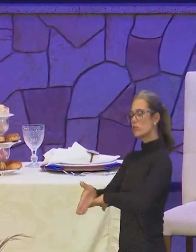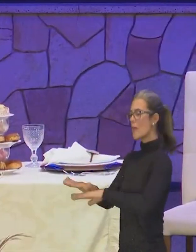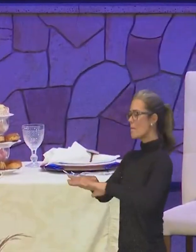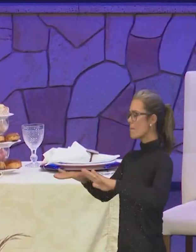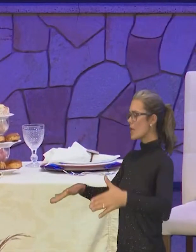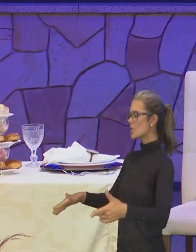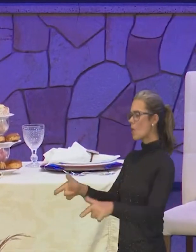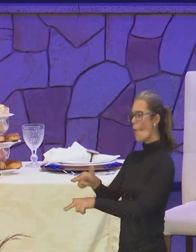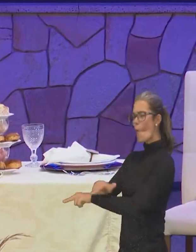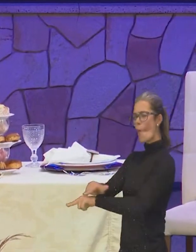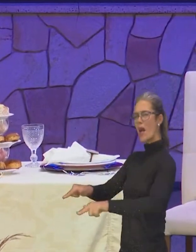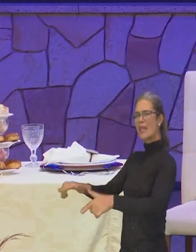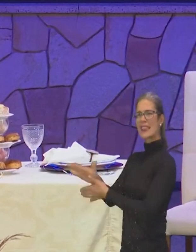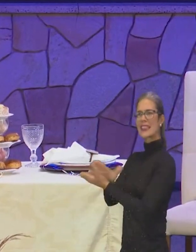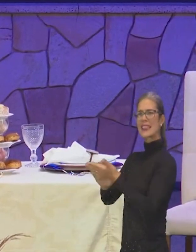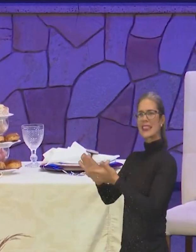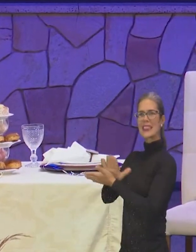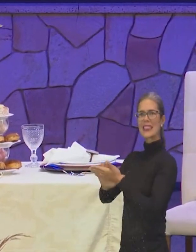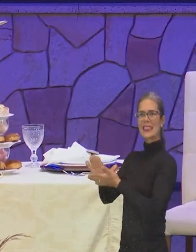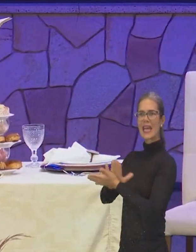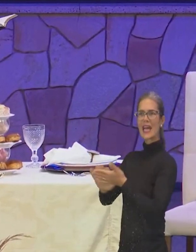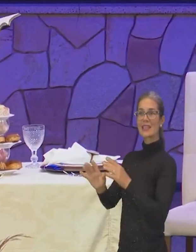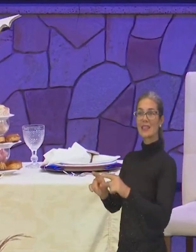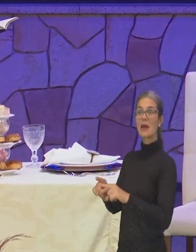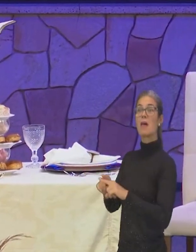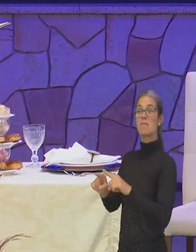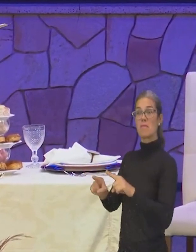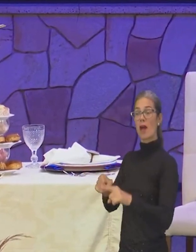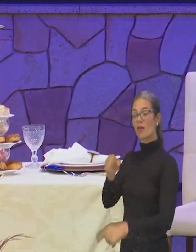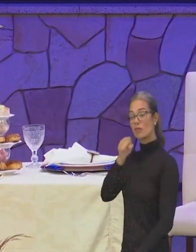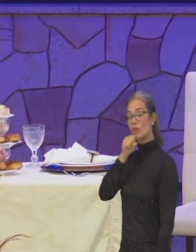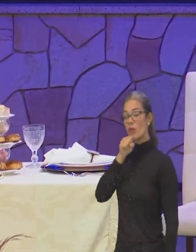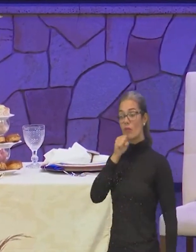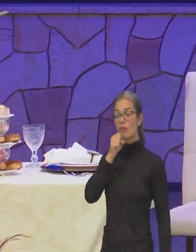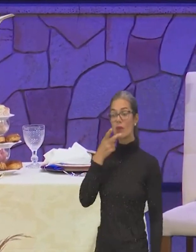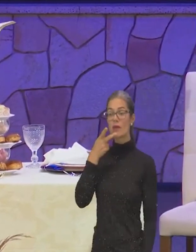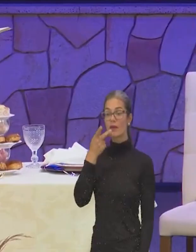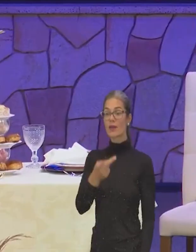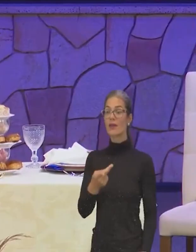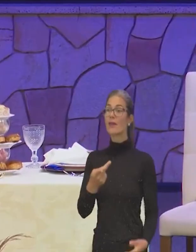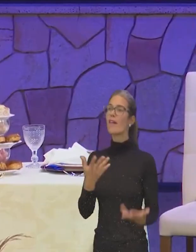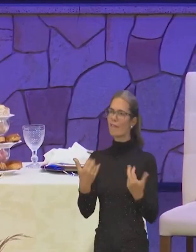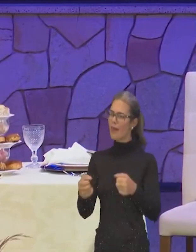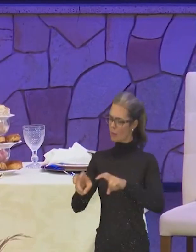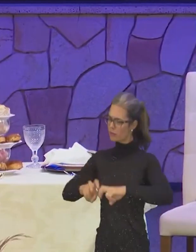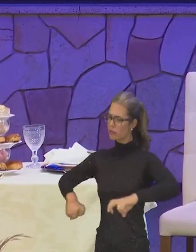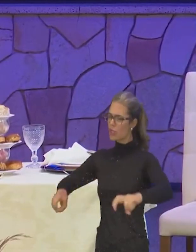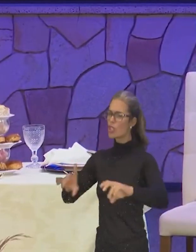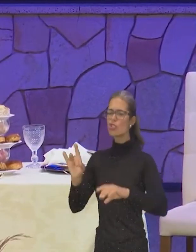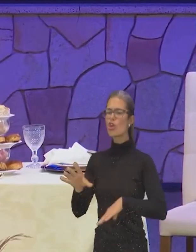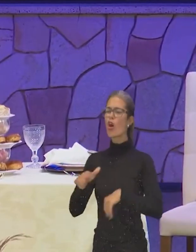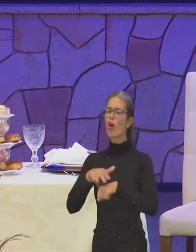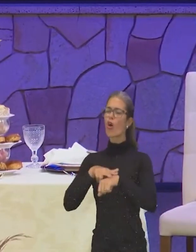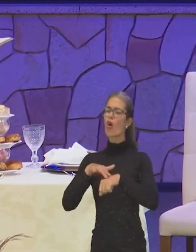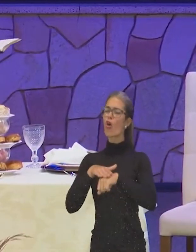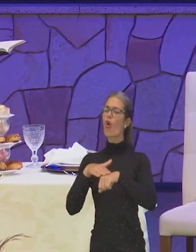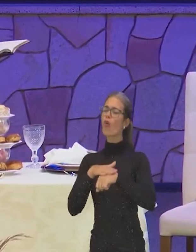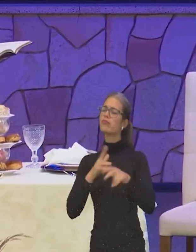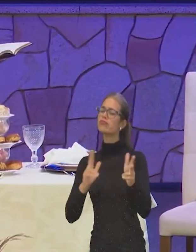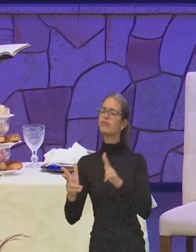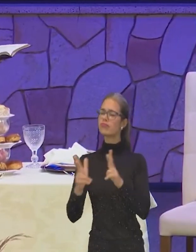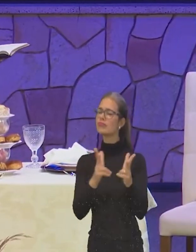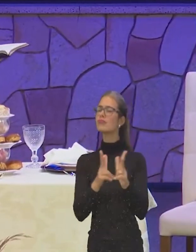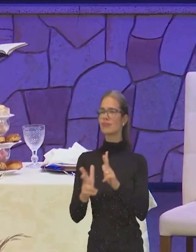mesa, e ela ter a alegria de dizer: vamos conversar, eu vou preparar um